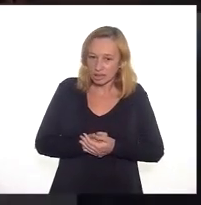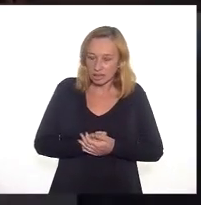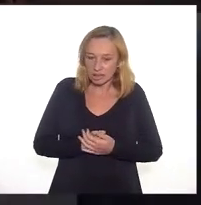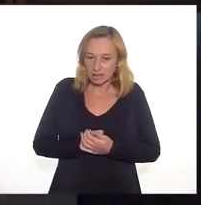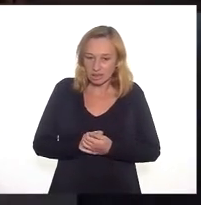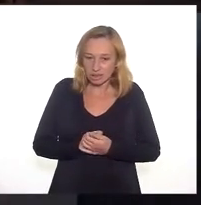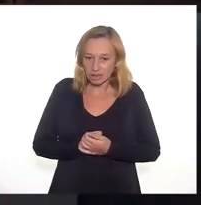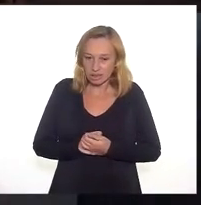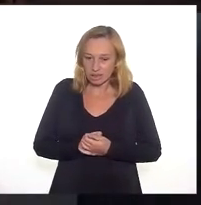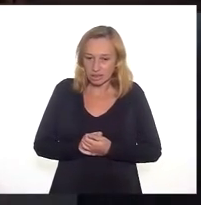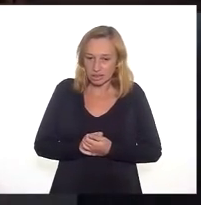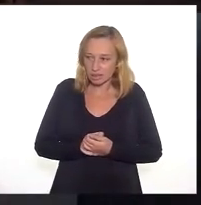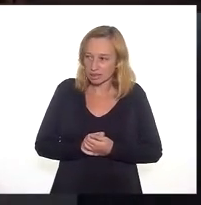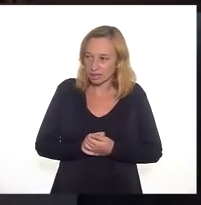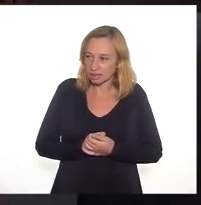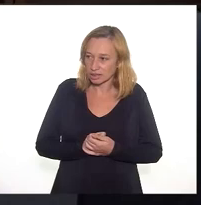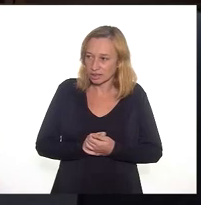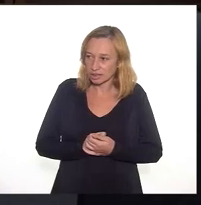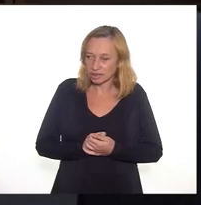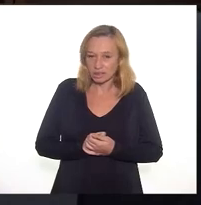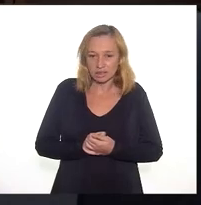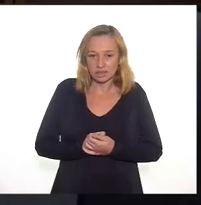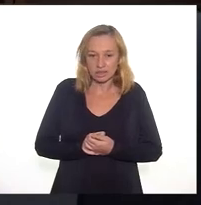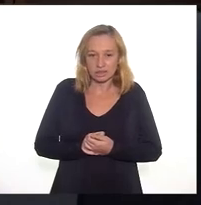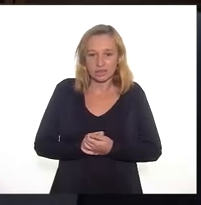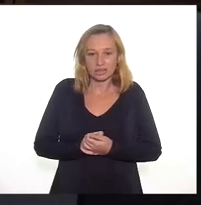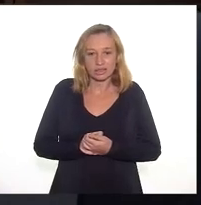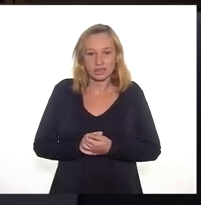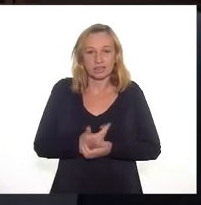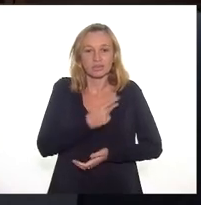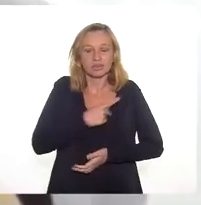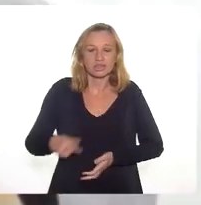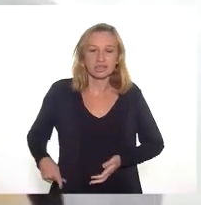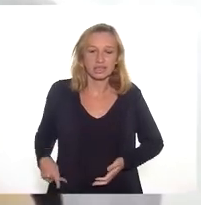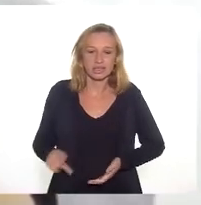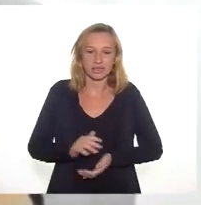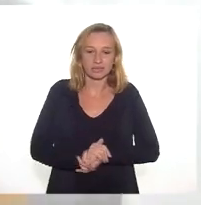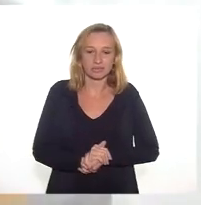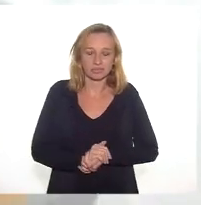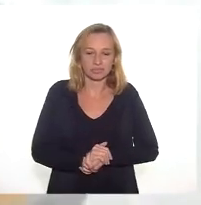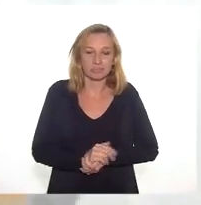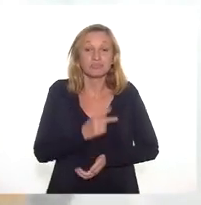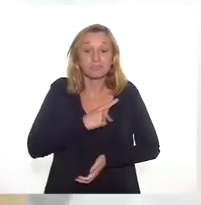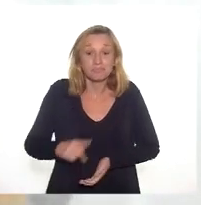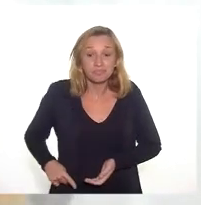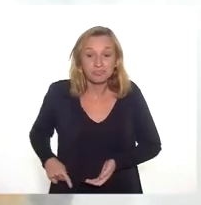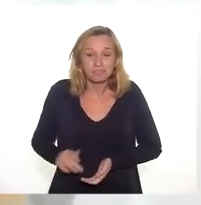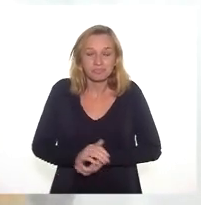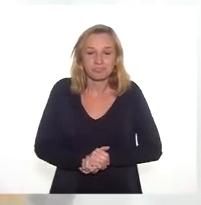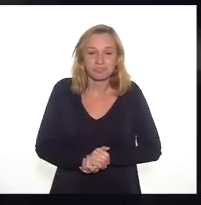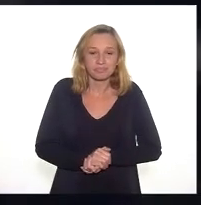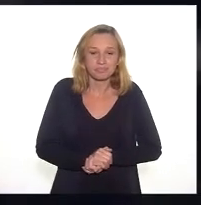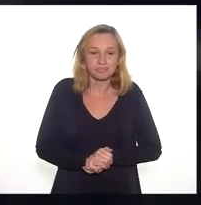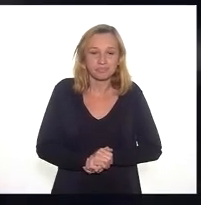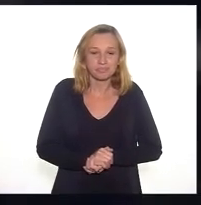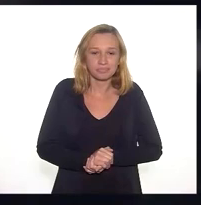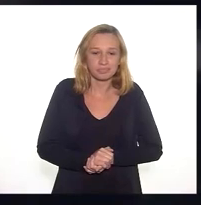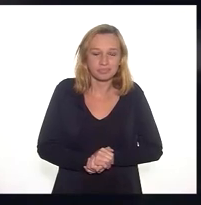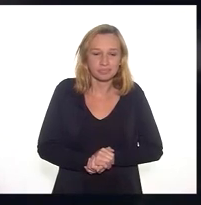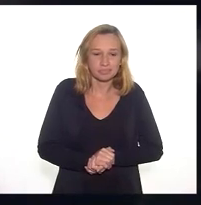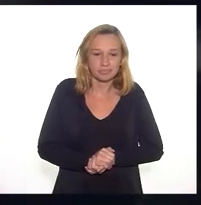Knoploch, acorda, Knoploch! Presidente! Ah. Oi! Presidente, tem que ser... Tem que... Ô,